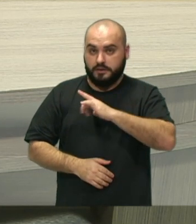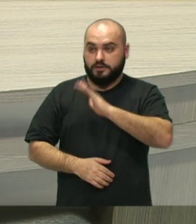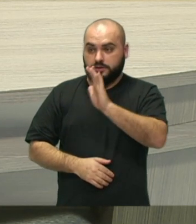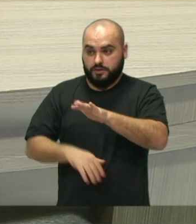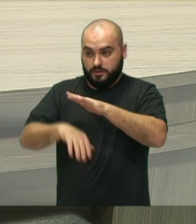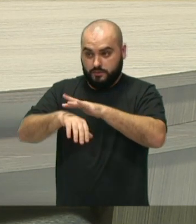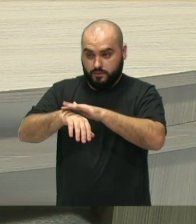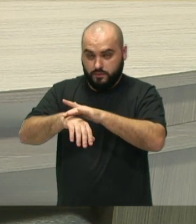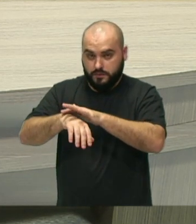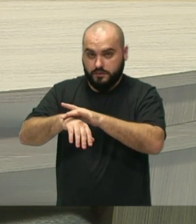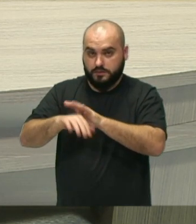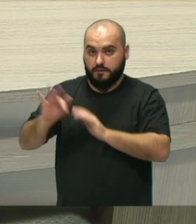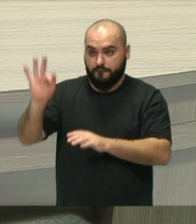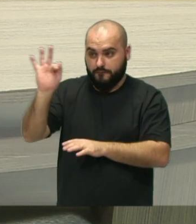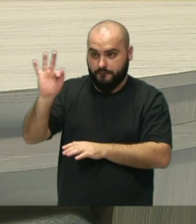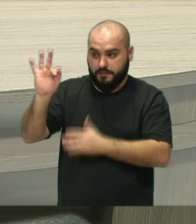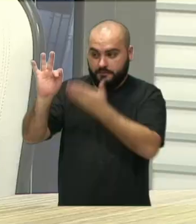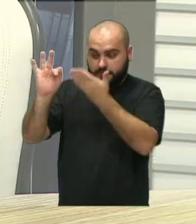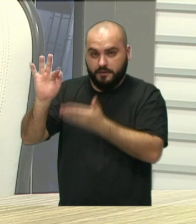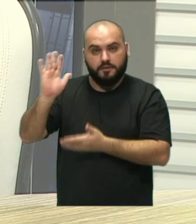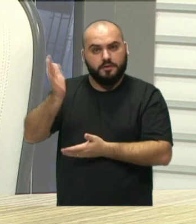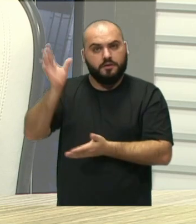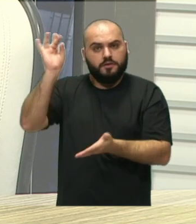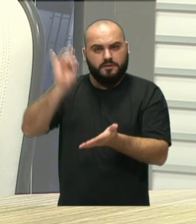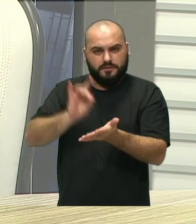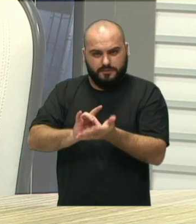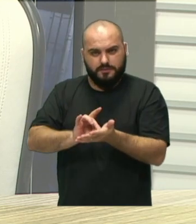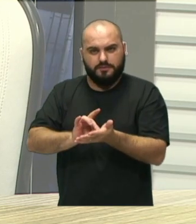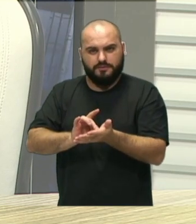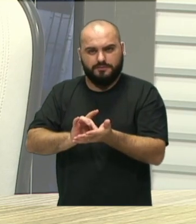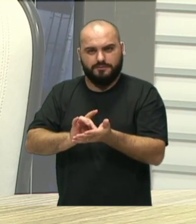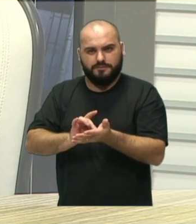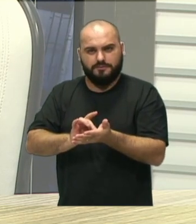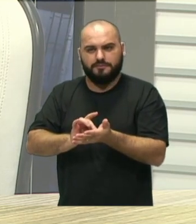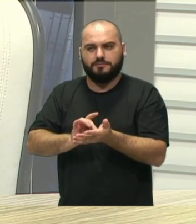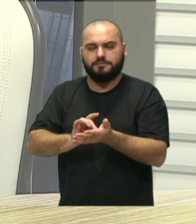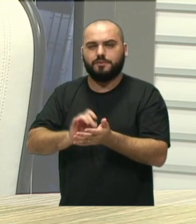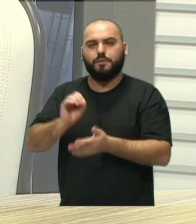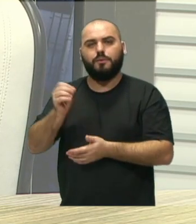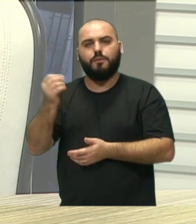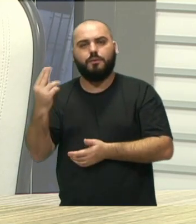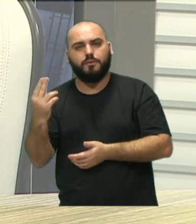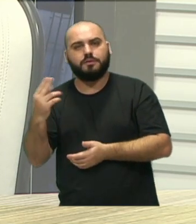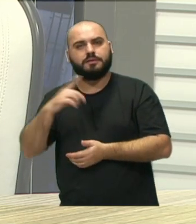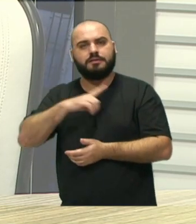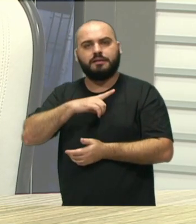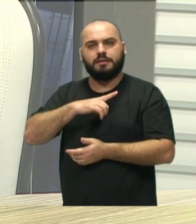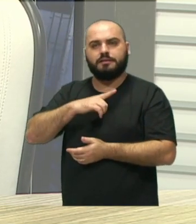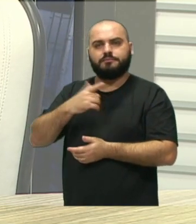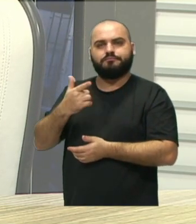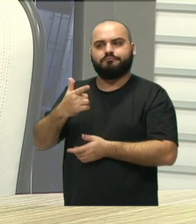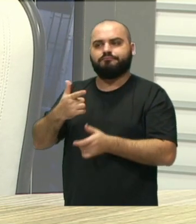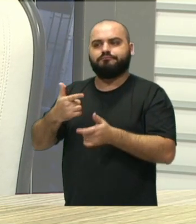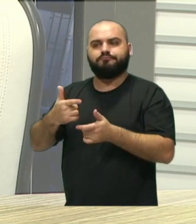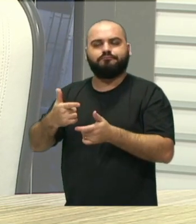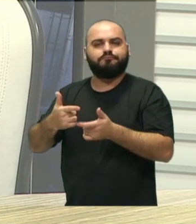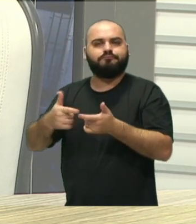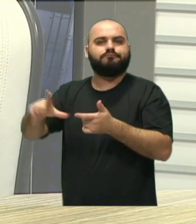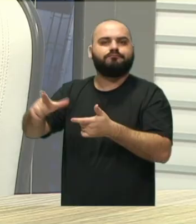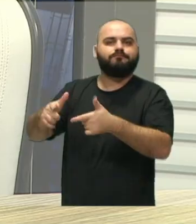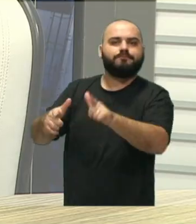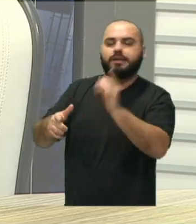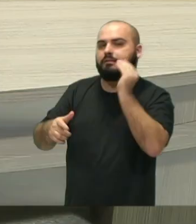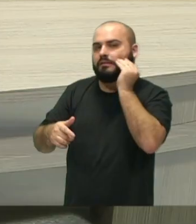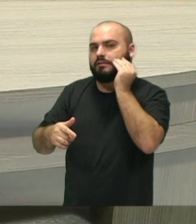a fibromialgia e a dor crônica, ou há caminhos para que se possa